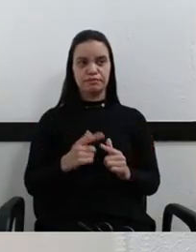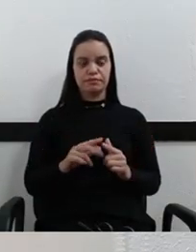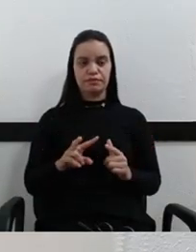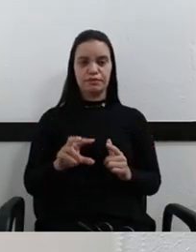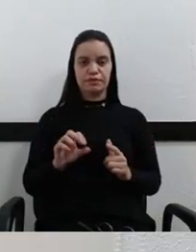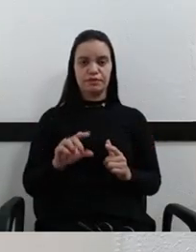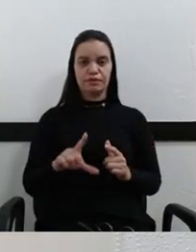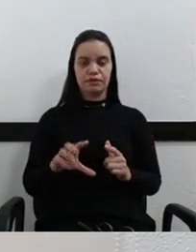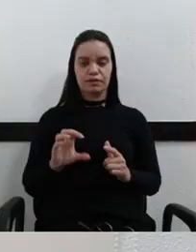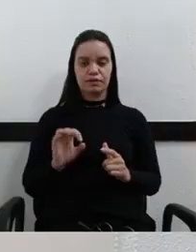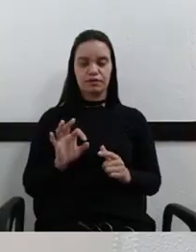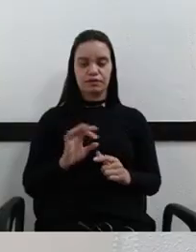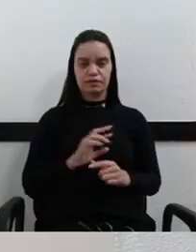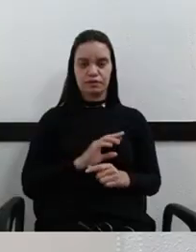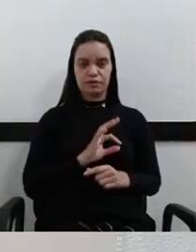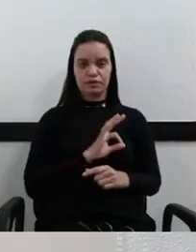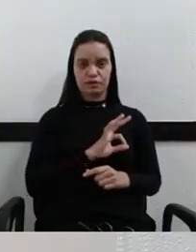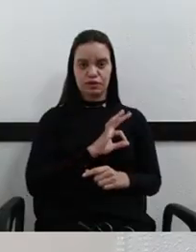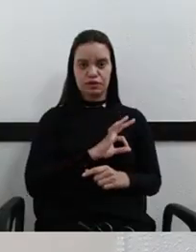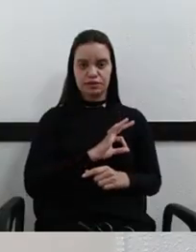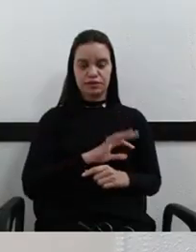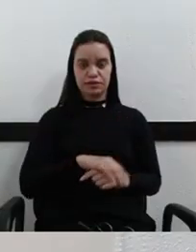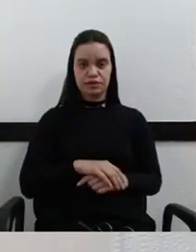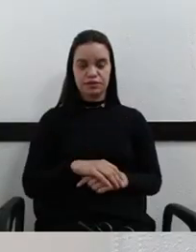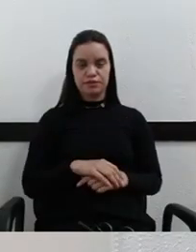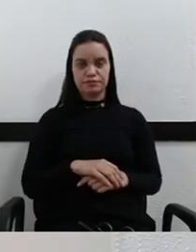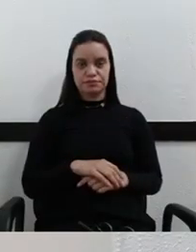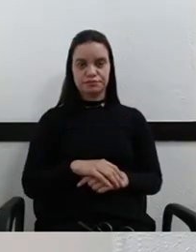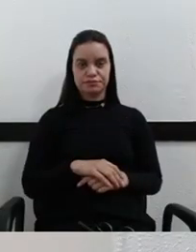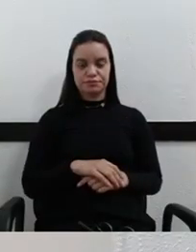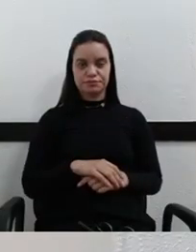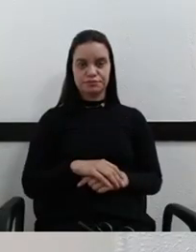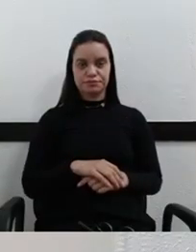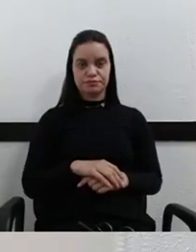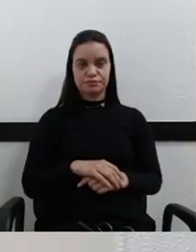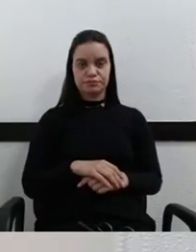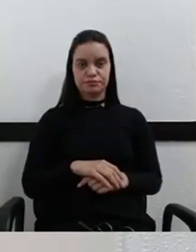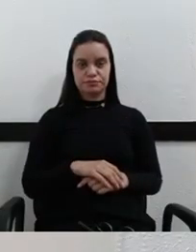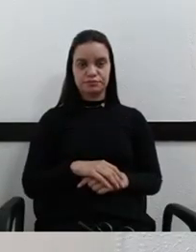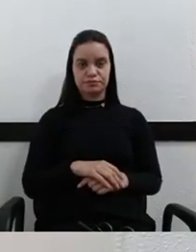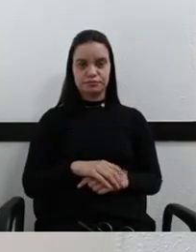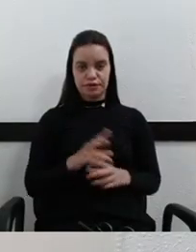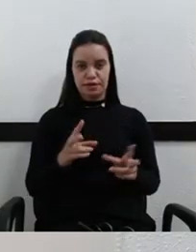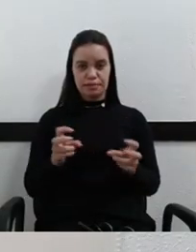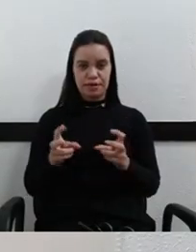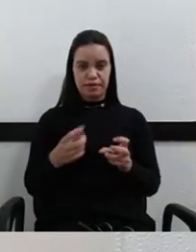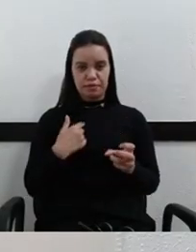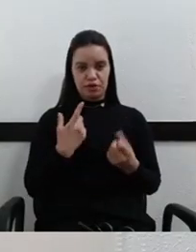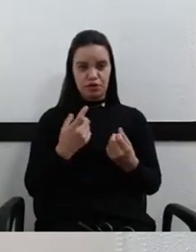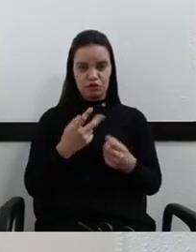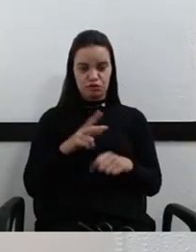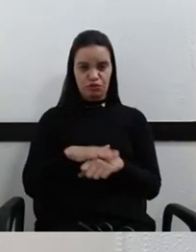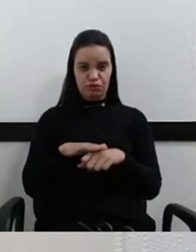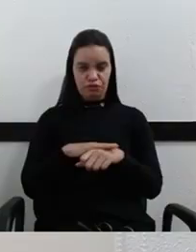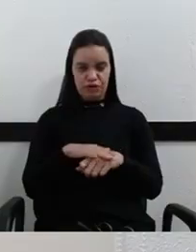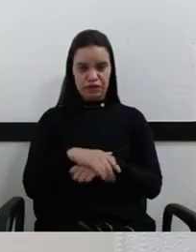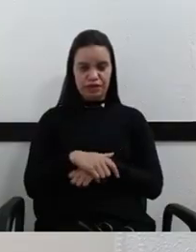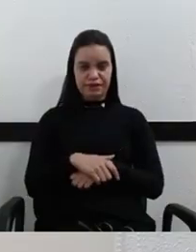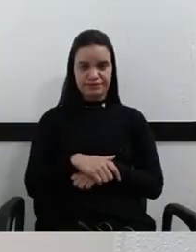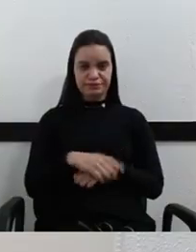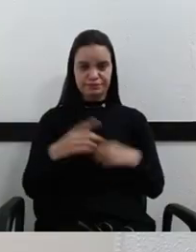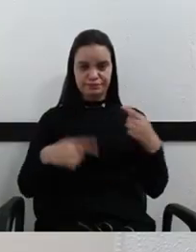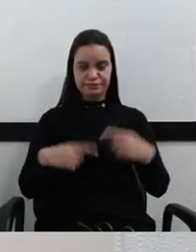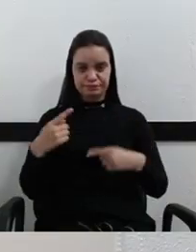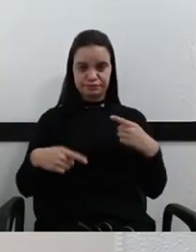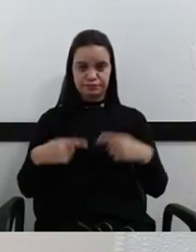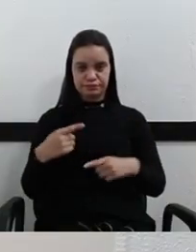retilíneo, salvo se houver aumento salarial e tal. Isso também vai ter que ser enfrentado. Percebe o que eu estou falando? Nós discutimos sobre esse SAPREME